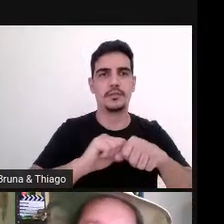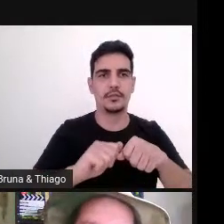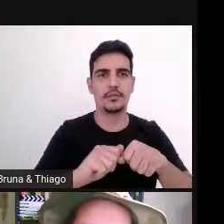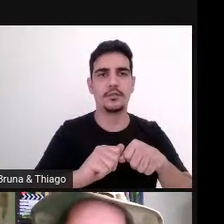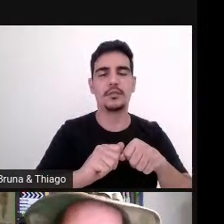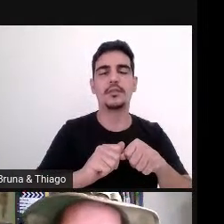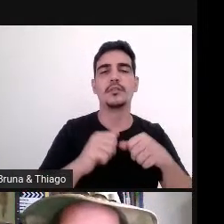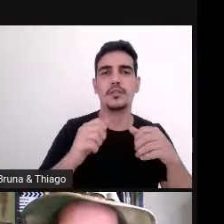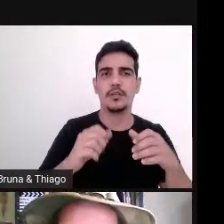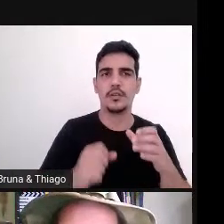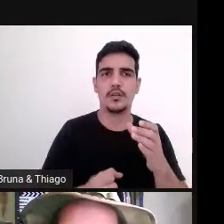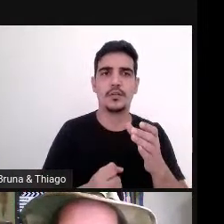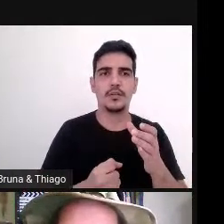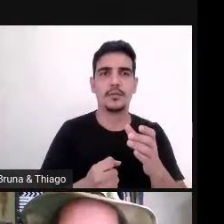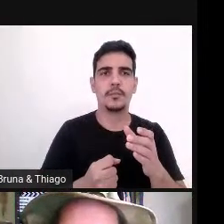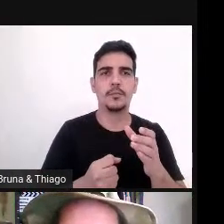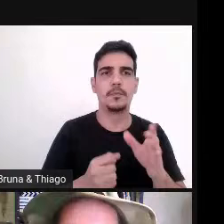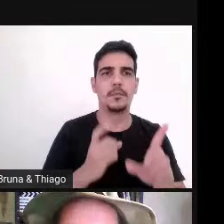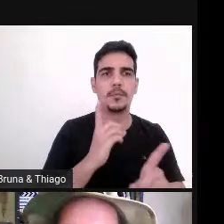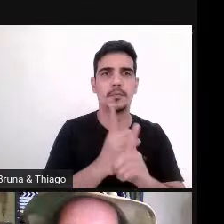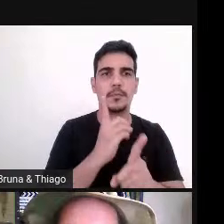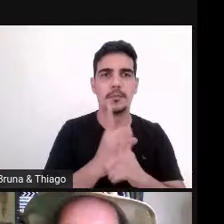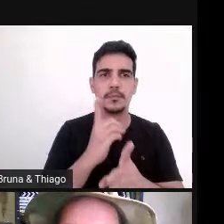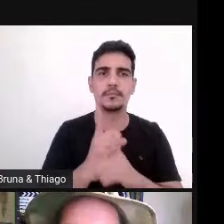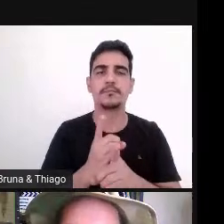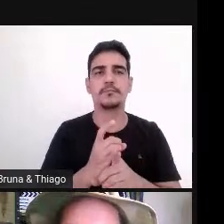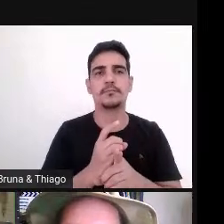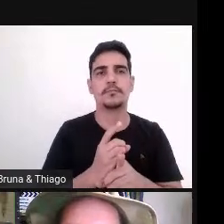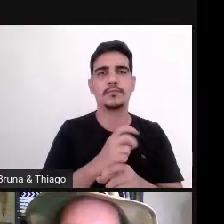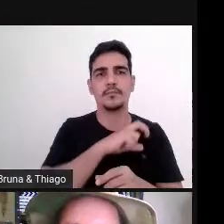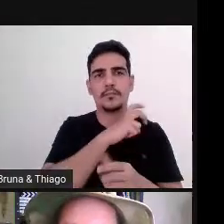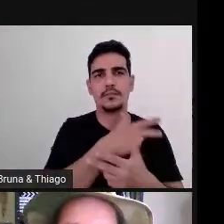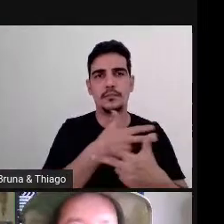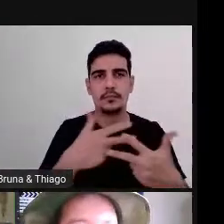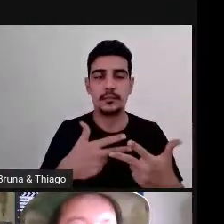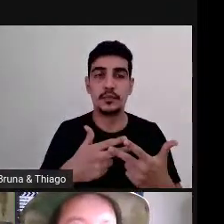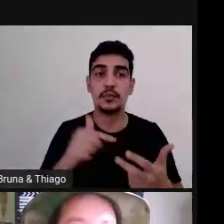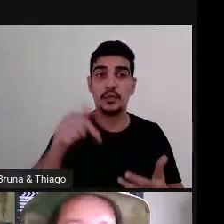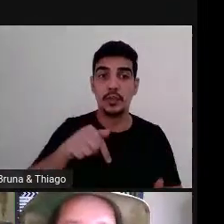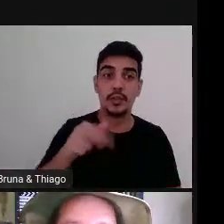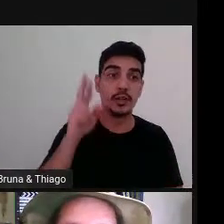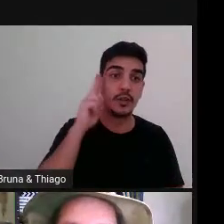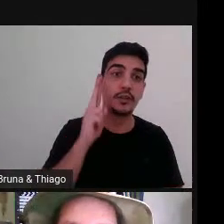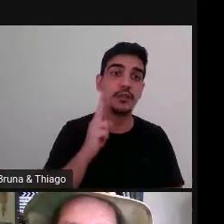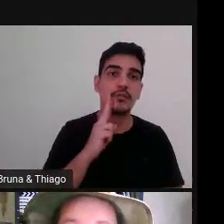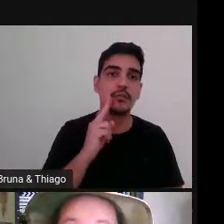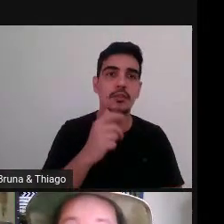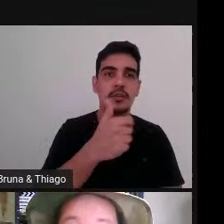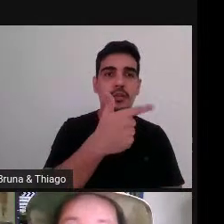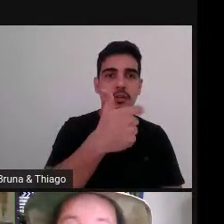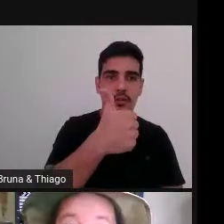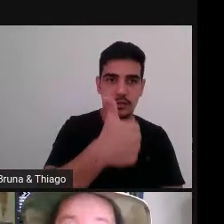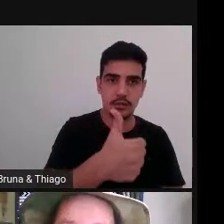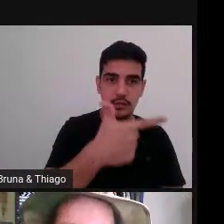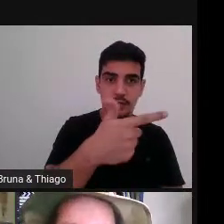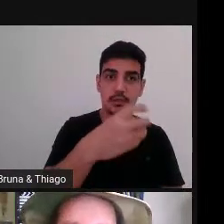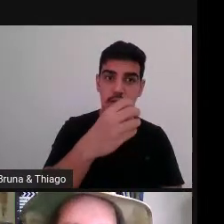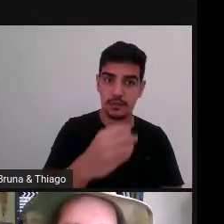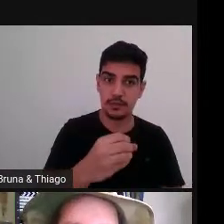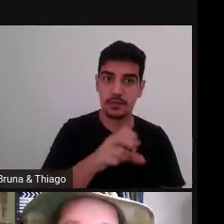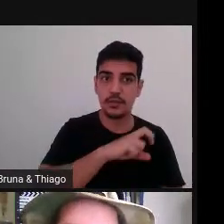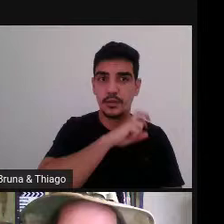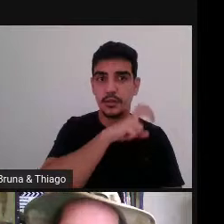espécies. E nós temos só em Rondônia 120 espécies diferentes. É, então nós temos aí 120